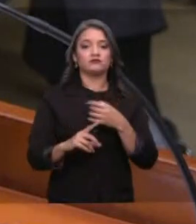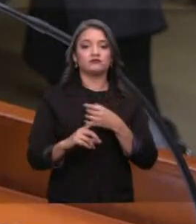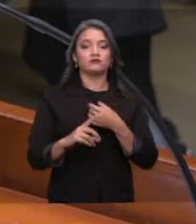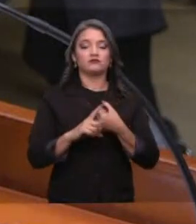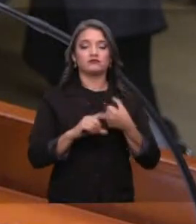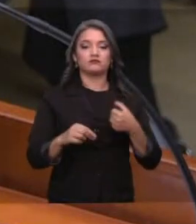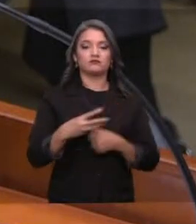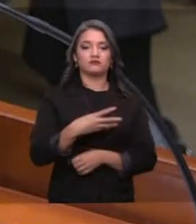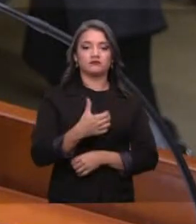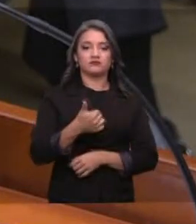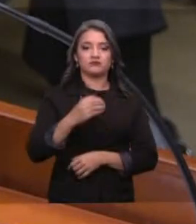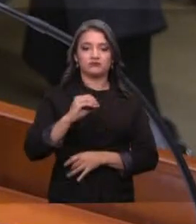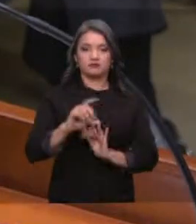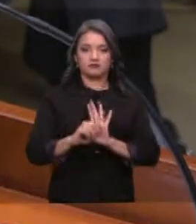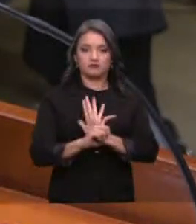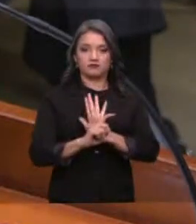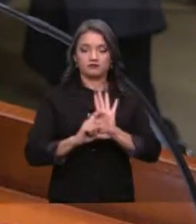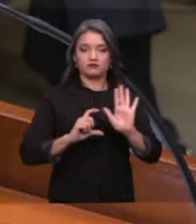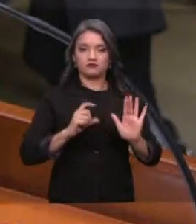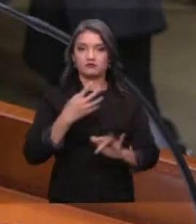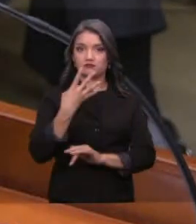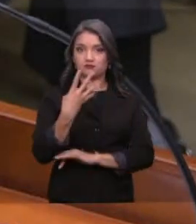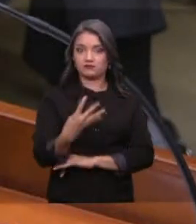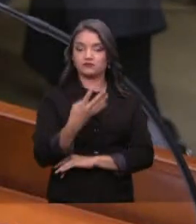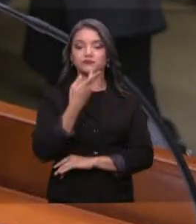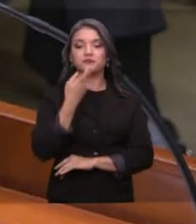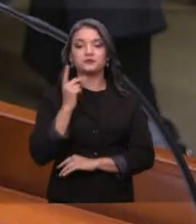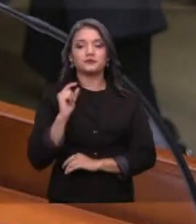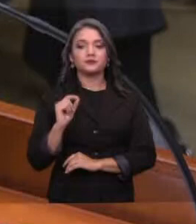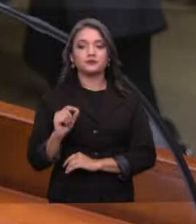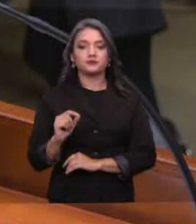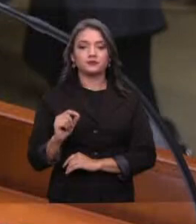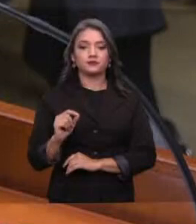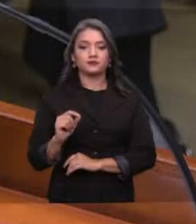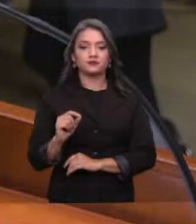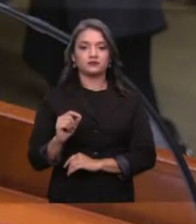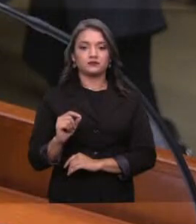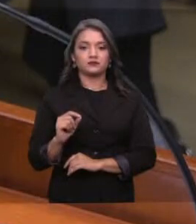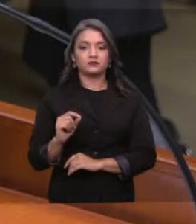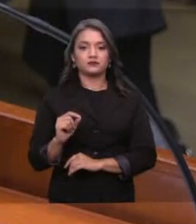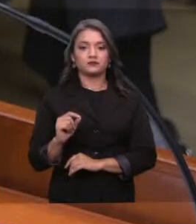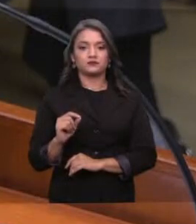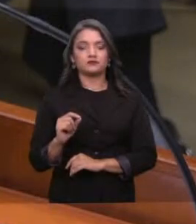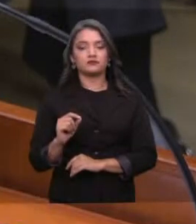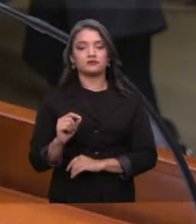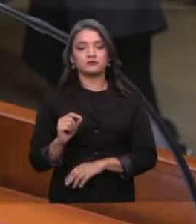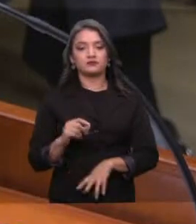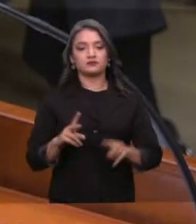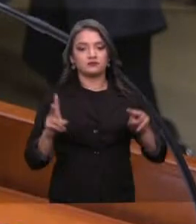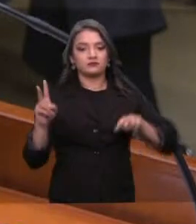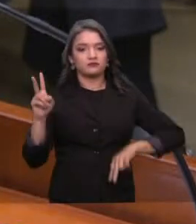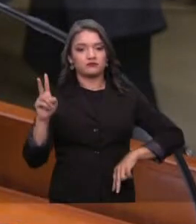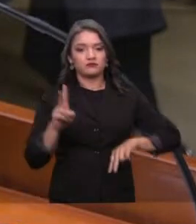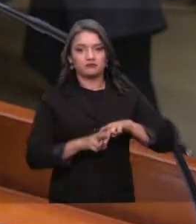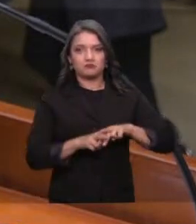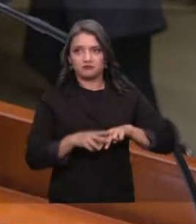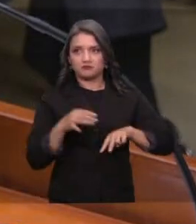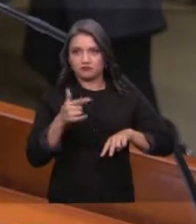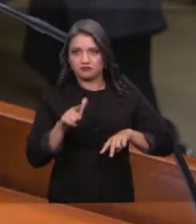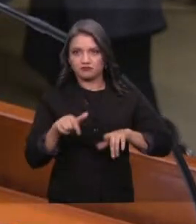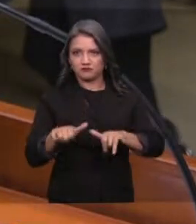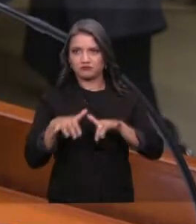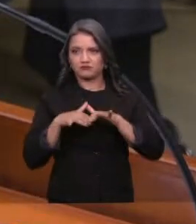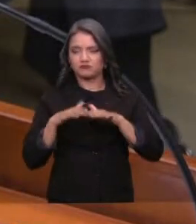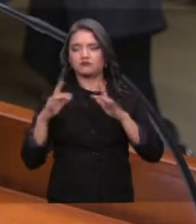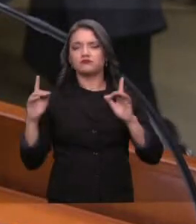quanto ao 310, parágrafo 4º, que trata da ilegalidade da prisão pela não realização da audiência de